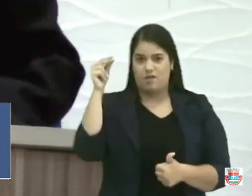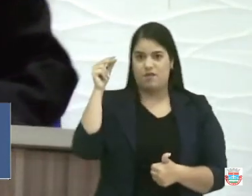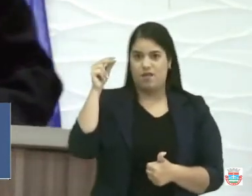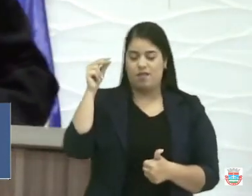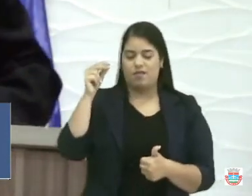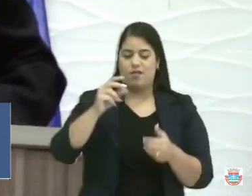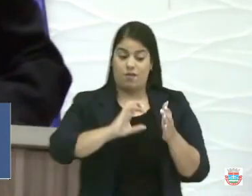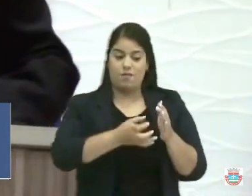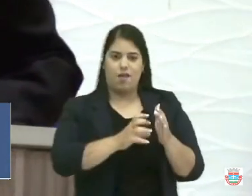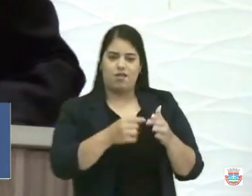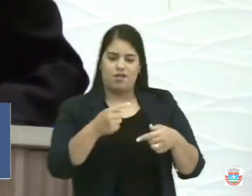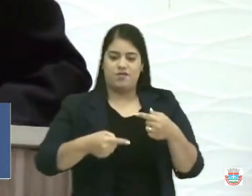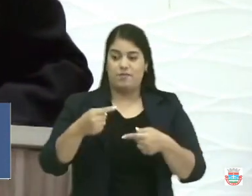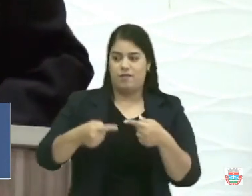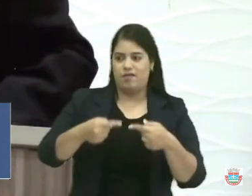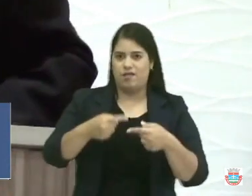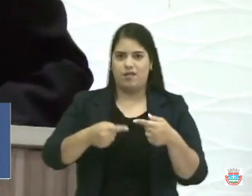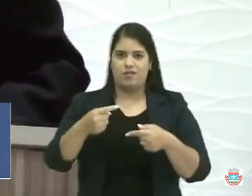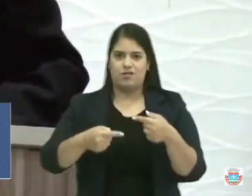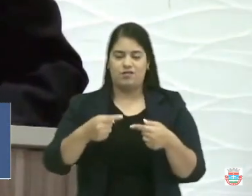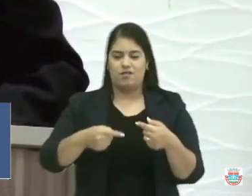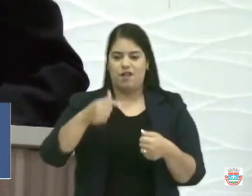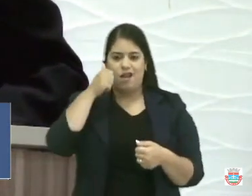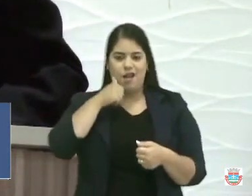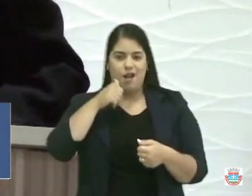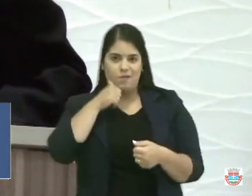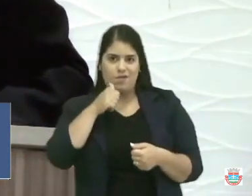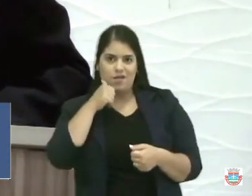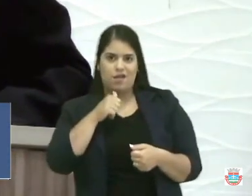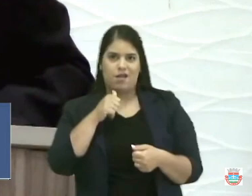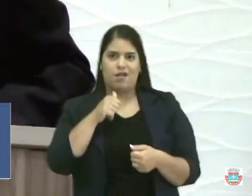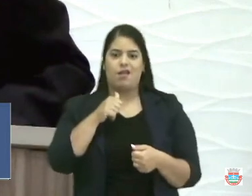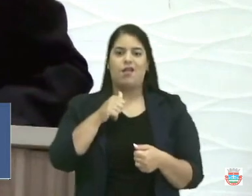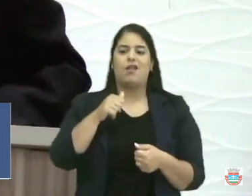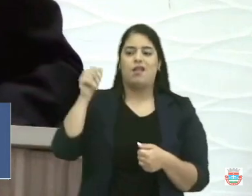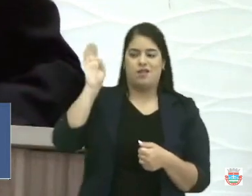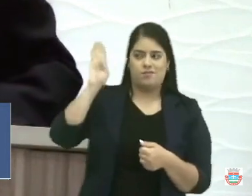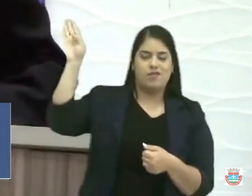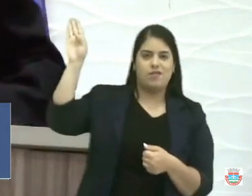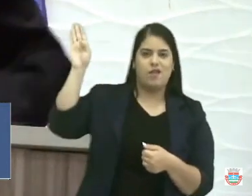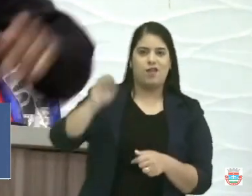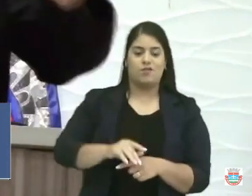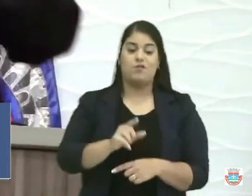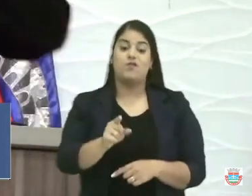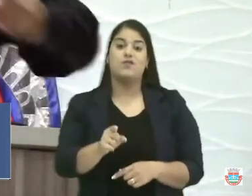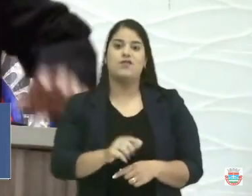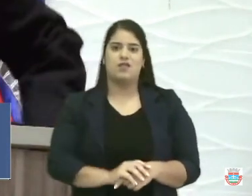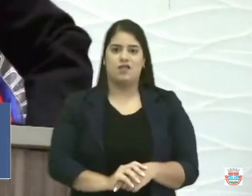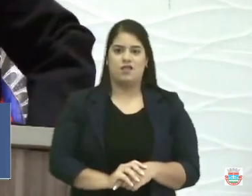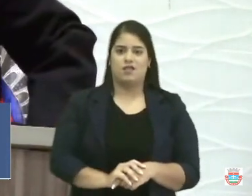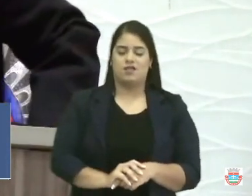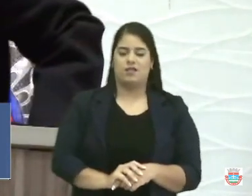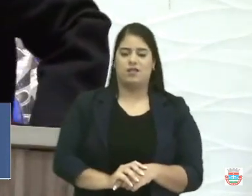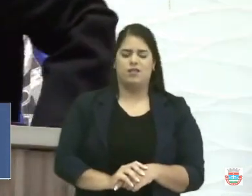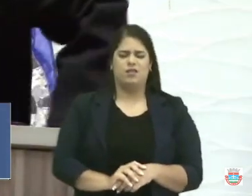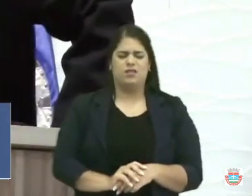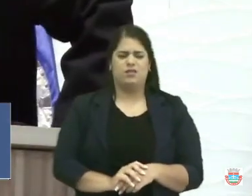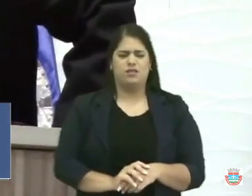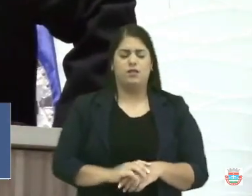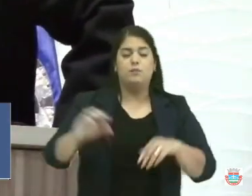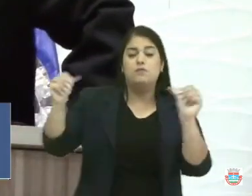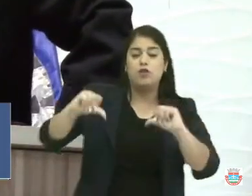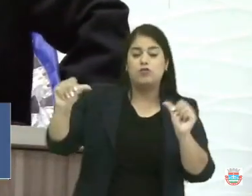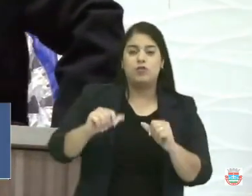deles. Se ele for vice-prefeito, a mulher é candidata. Você acha que ele vai querer a mulher de candidato ou vocês? Que vocês vão puxar a pão dele. Ele prejudica